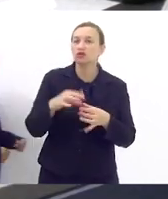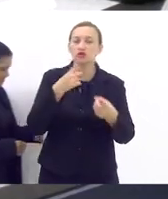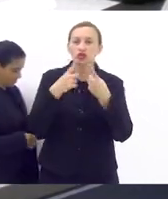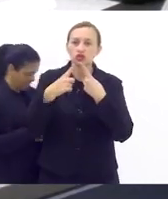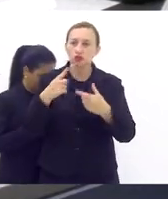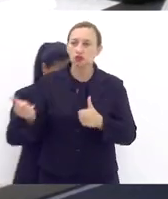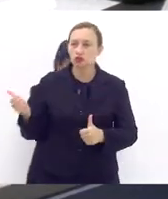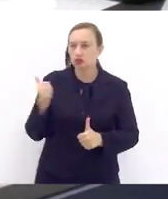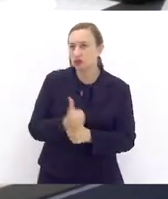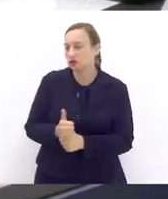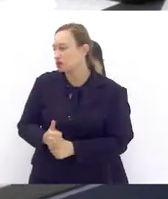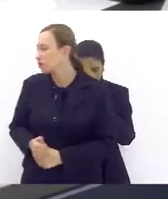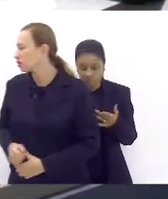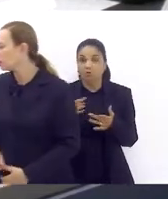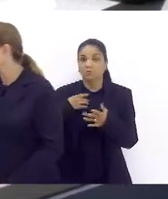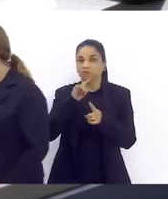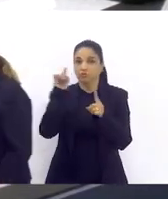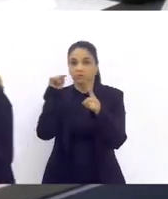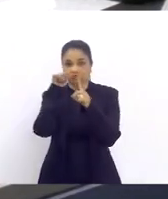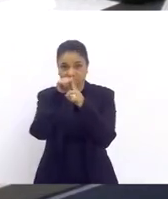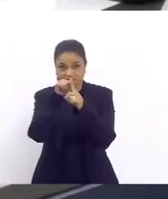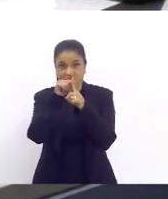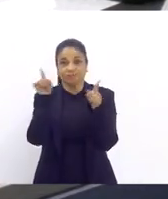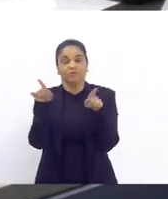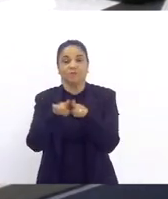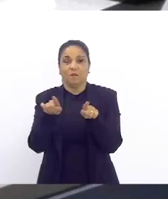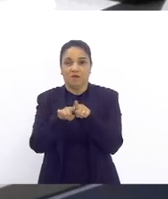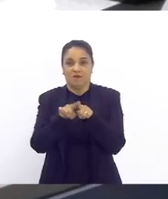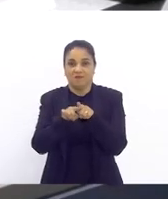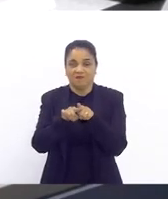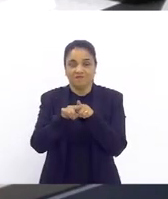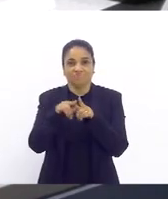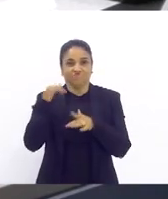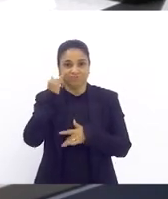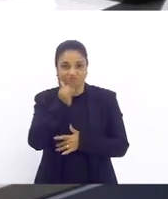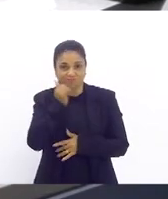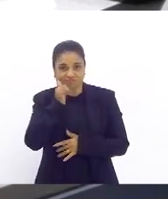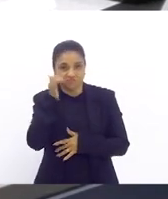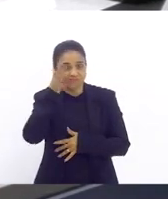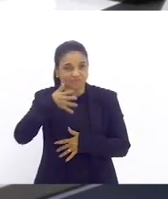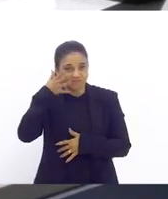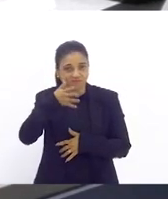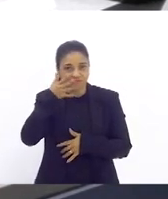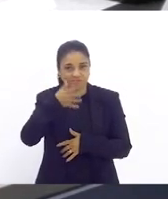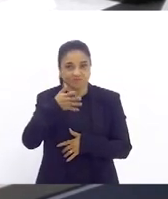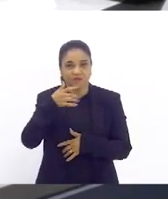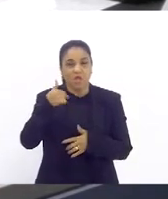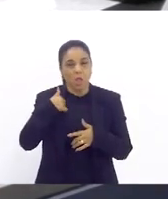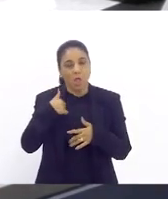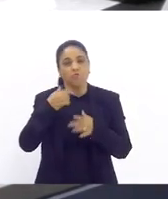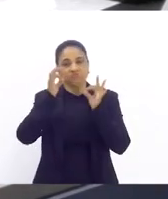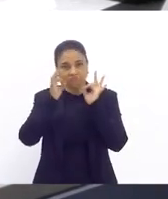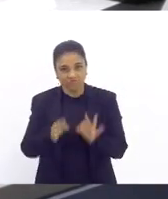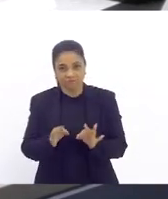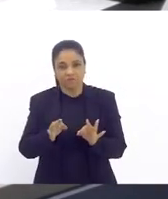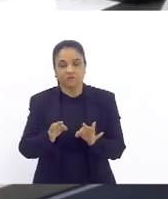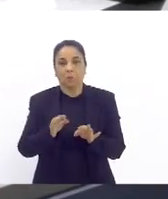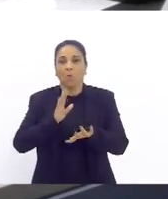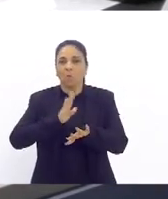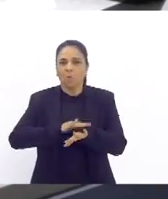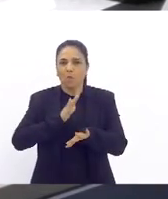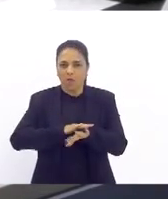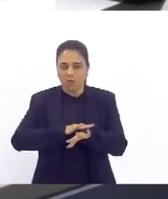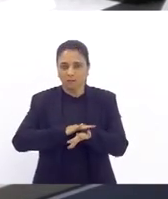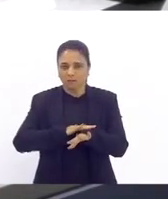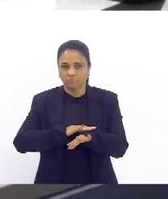mas também dos ideais né então eu tenho certeza que eu no momento certo né